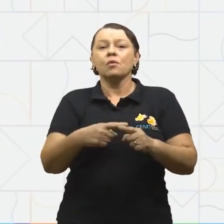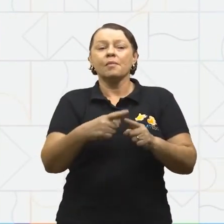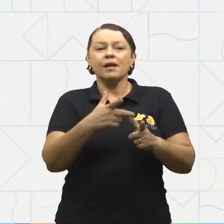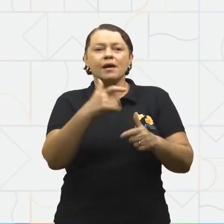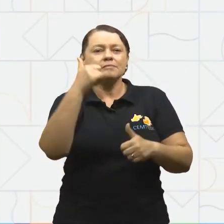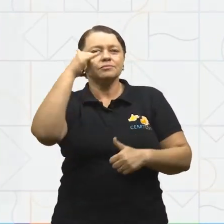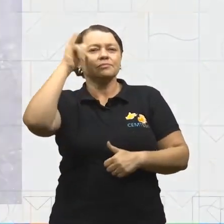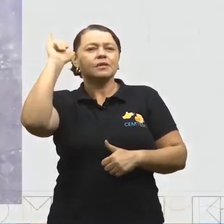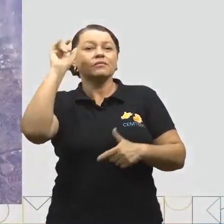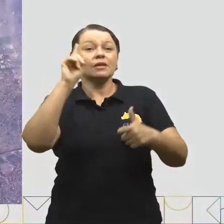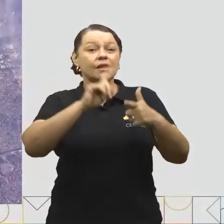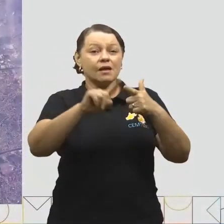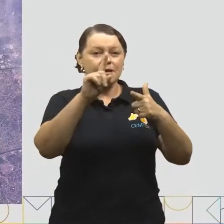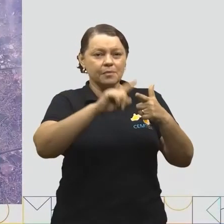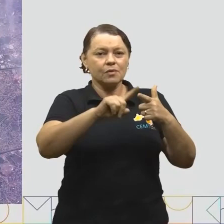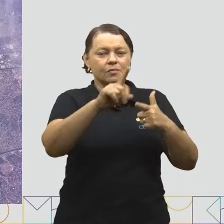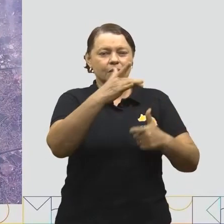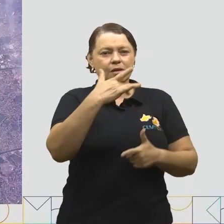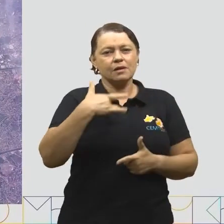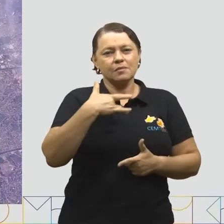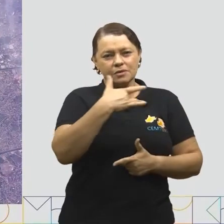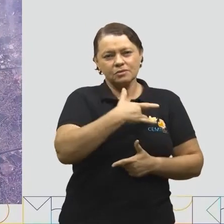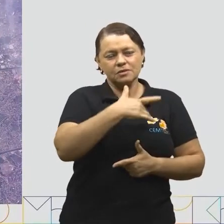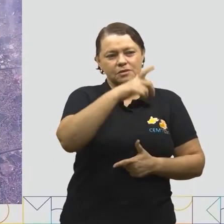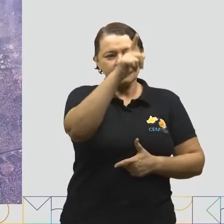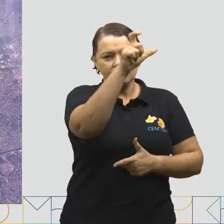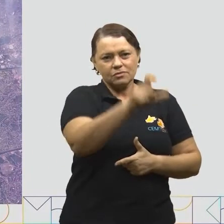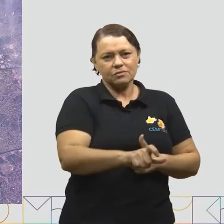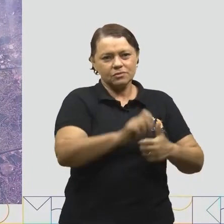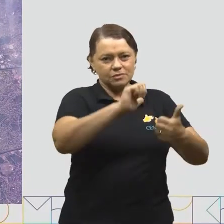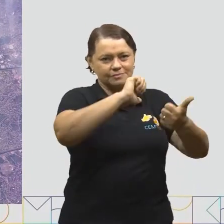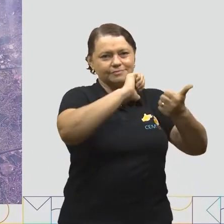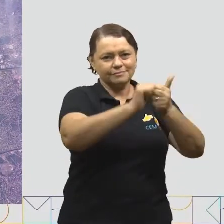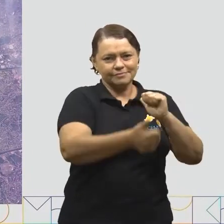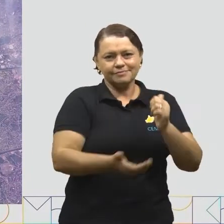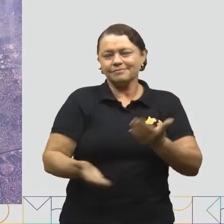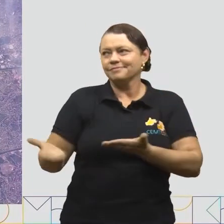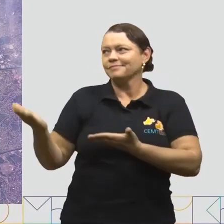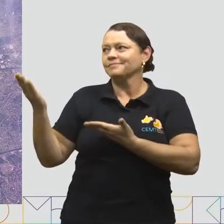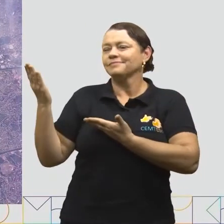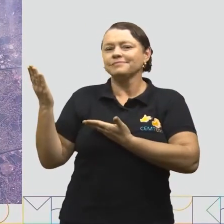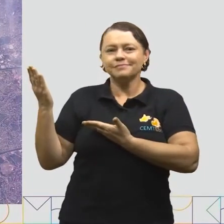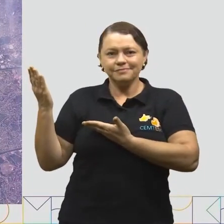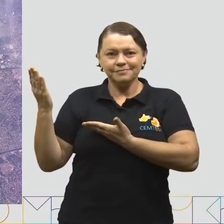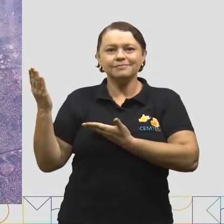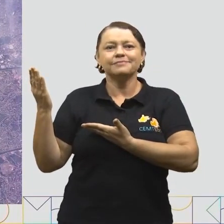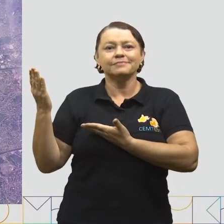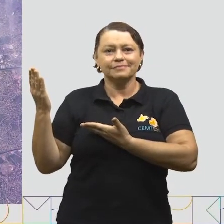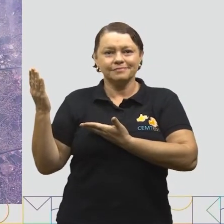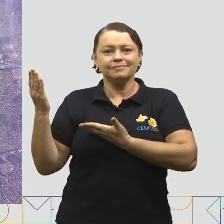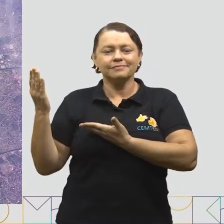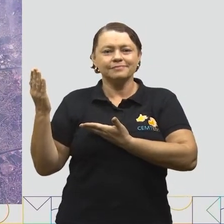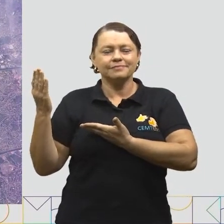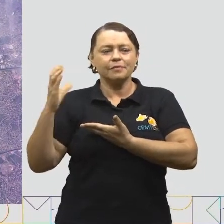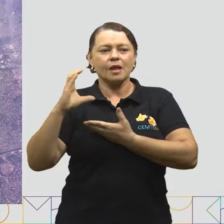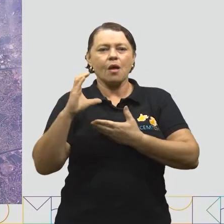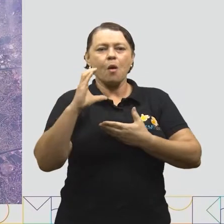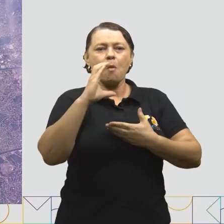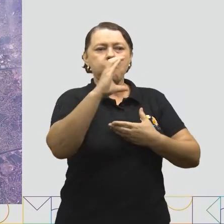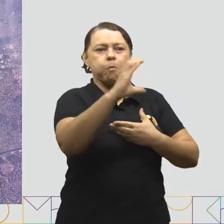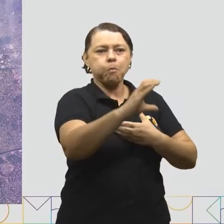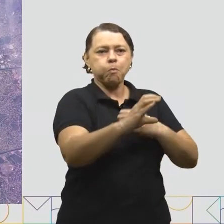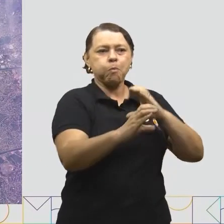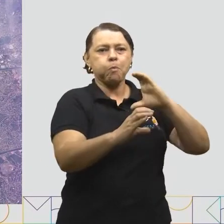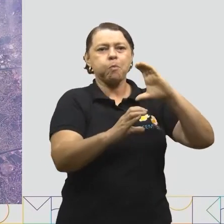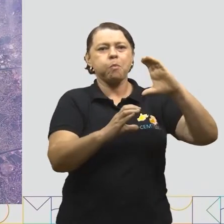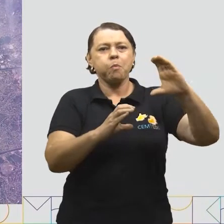Vamos observar? Despoluição da Baía de Guanabara, Rio 2016. Gastos com a despoluição da